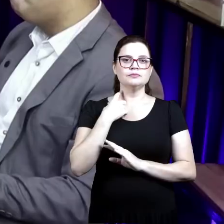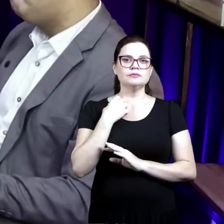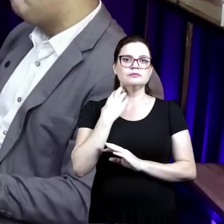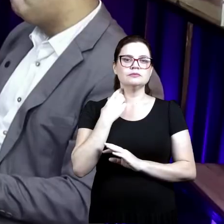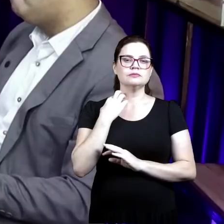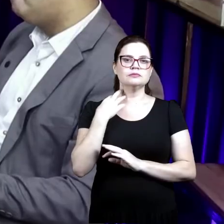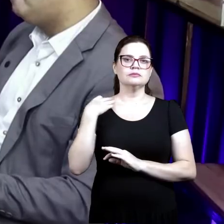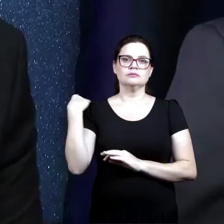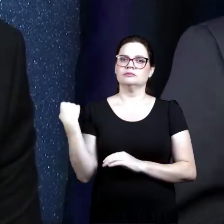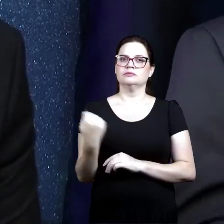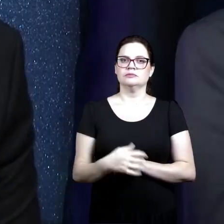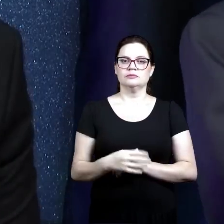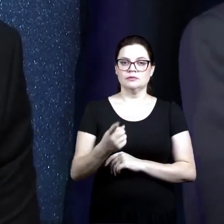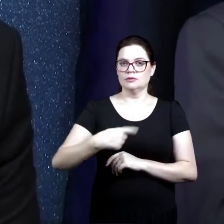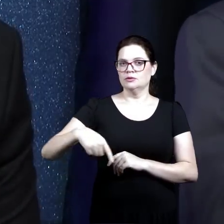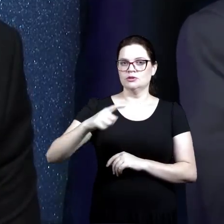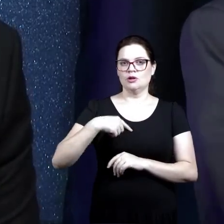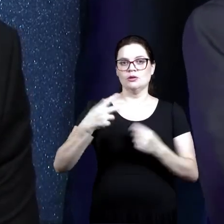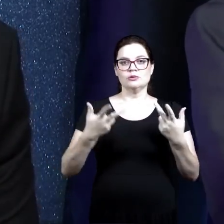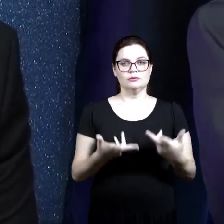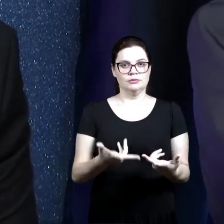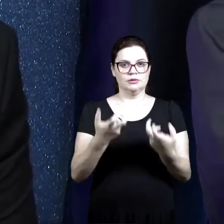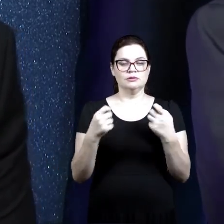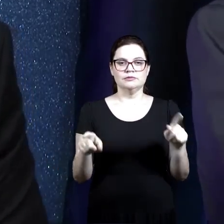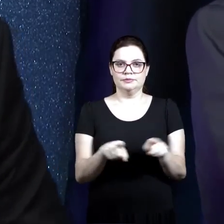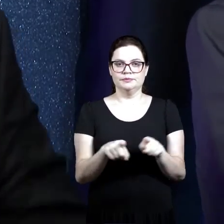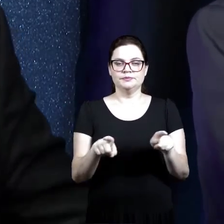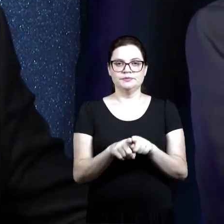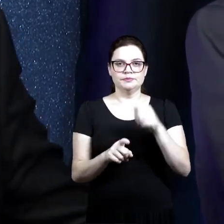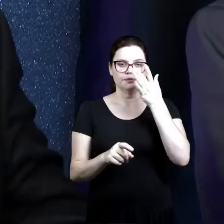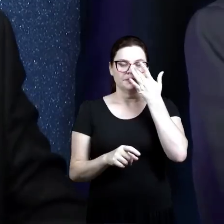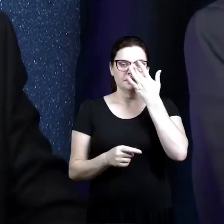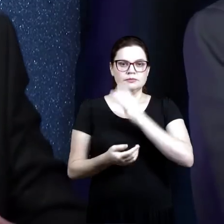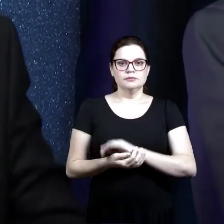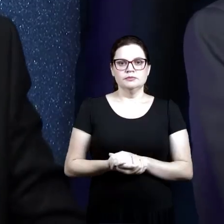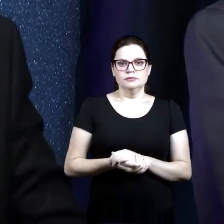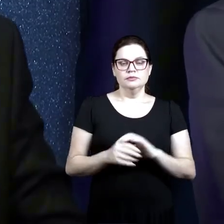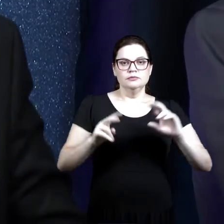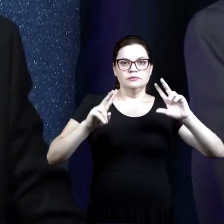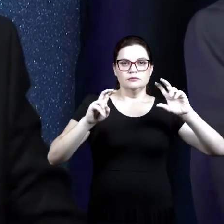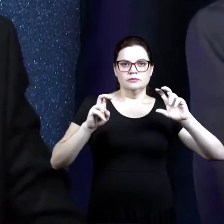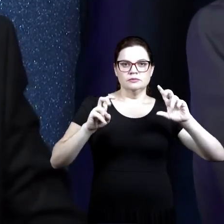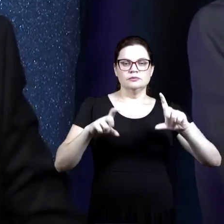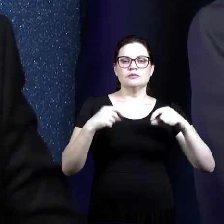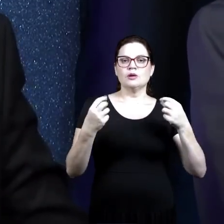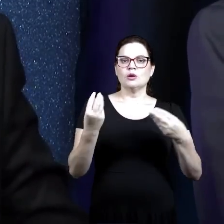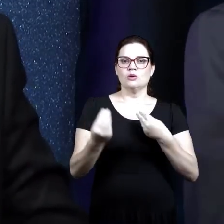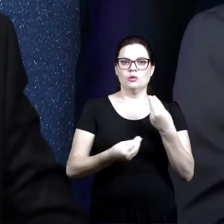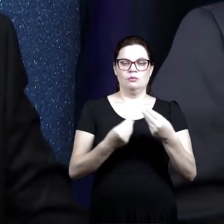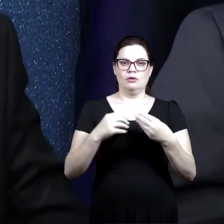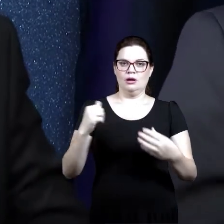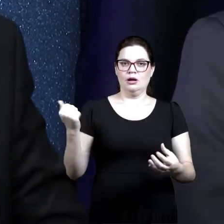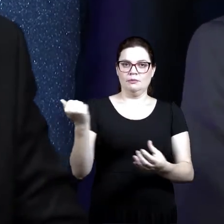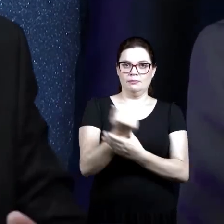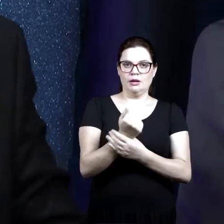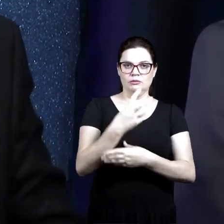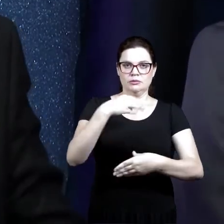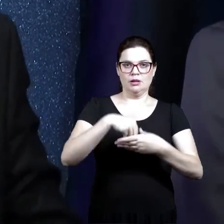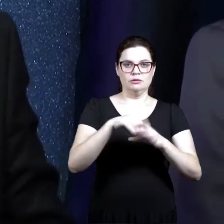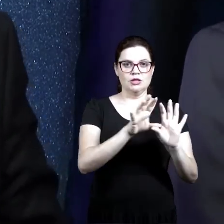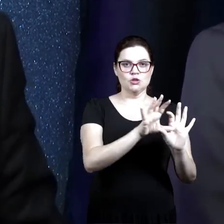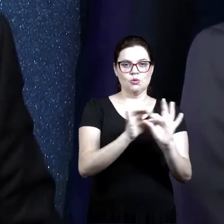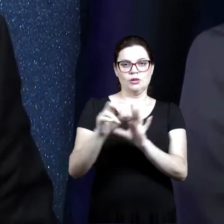Se nós observarmos aqui, dentro dessa inserção de Abrão num